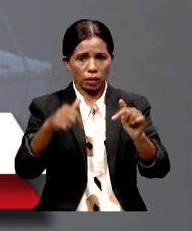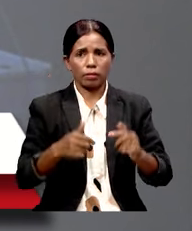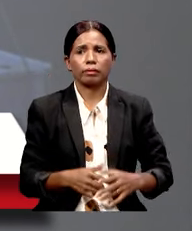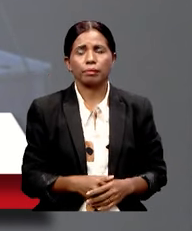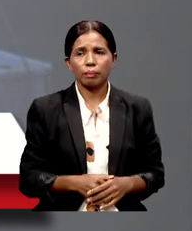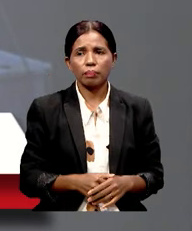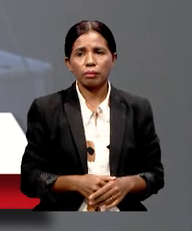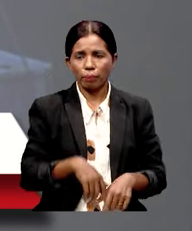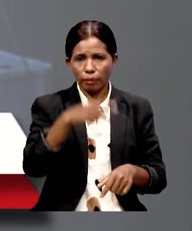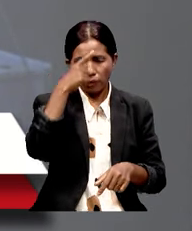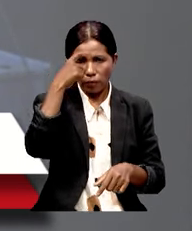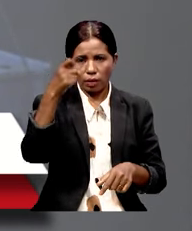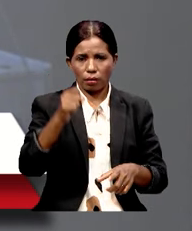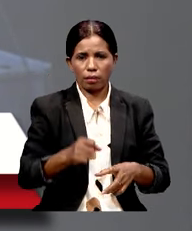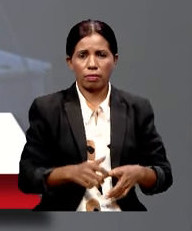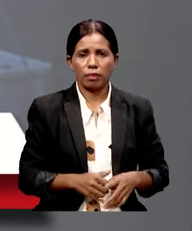Tamba